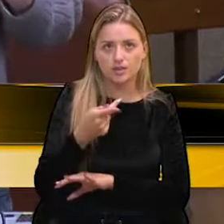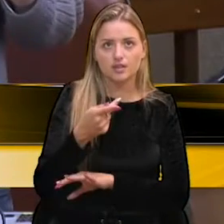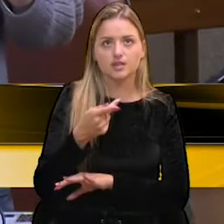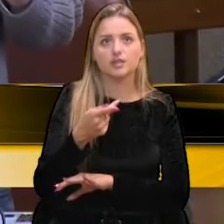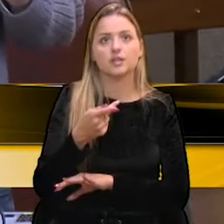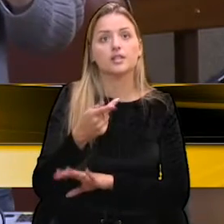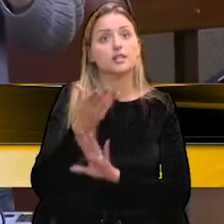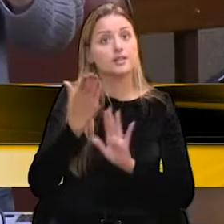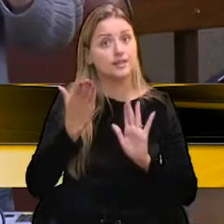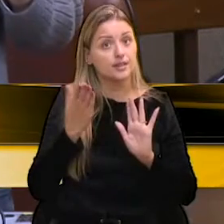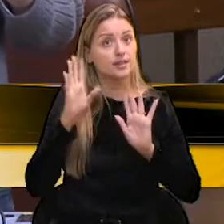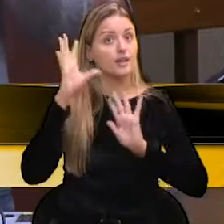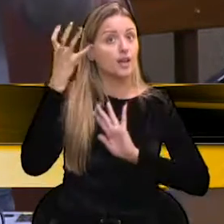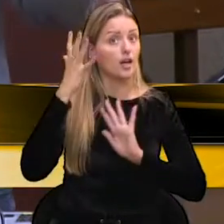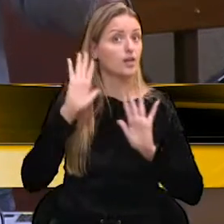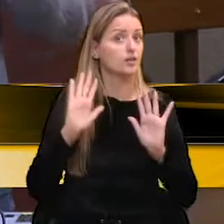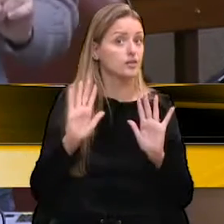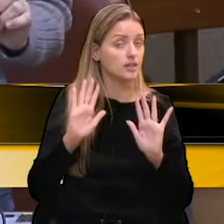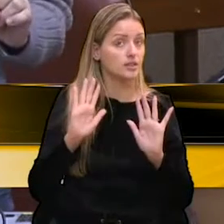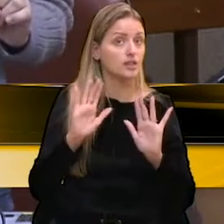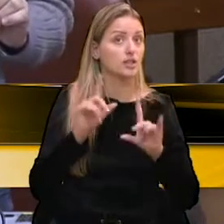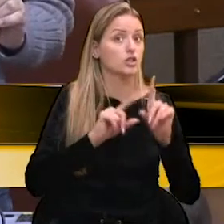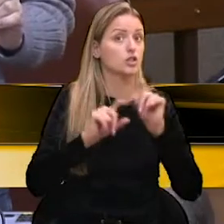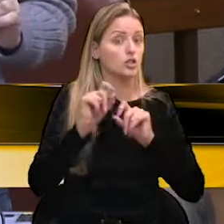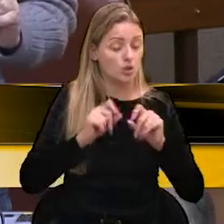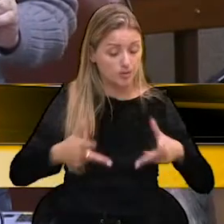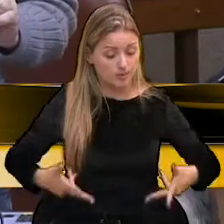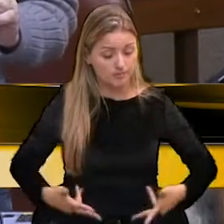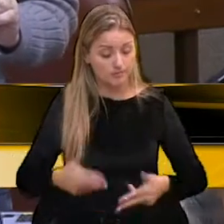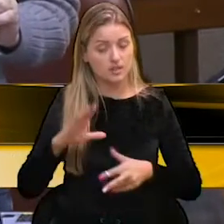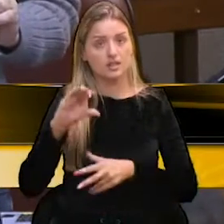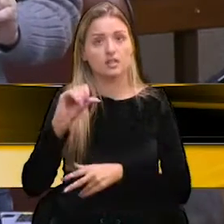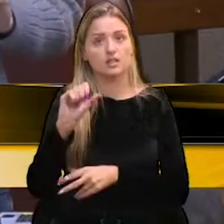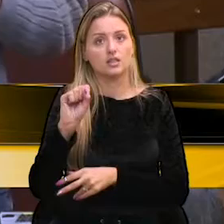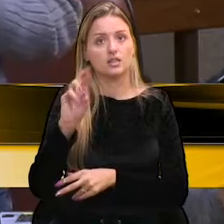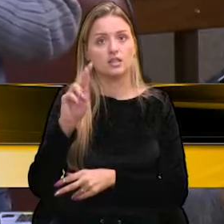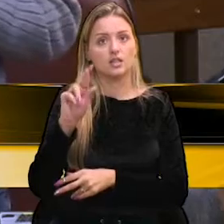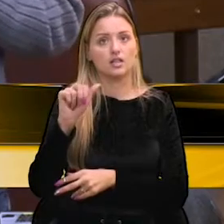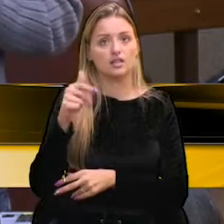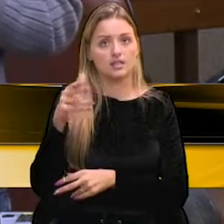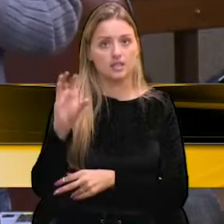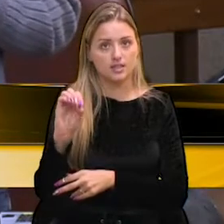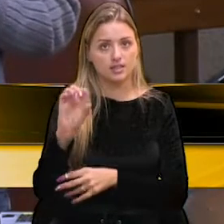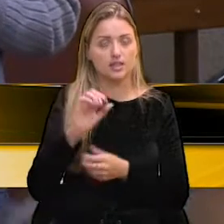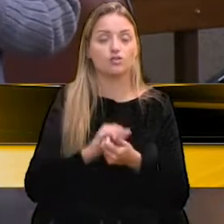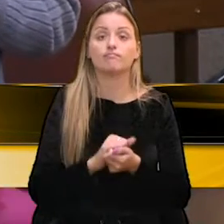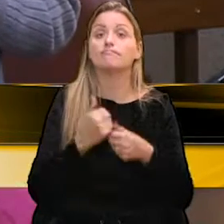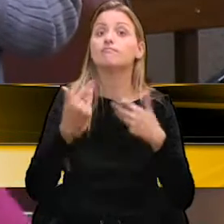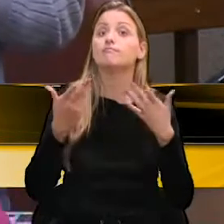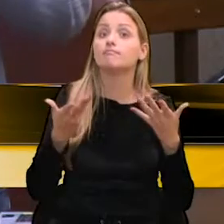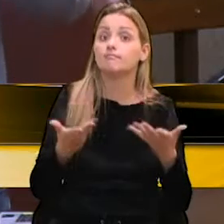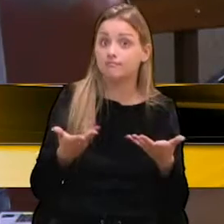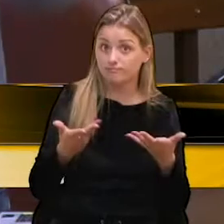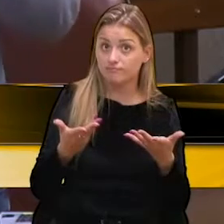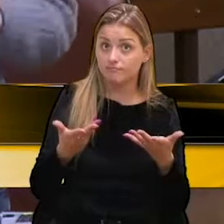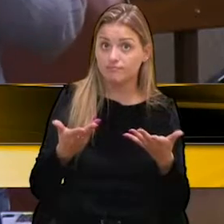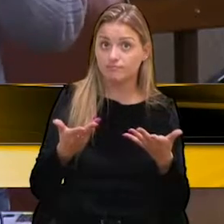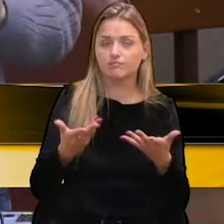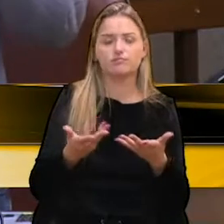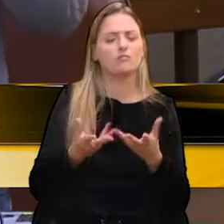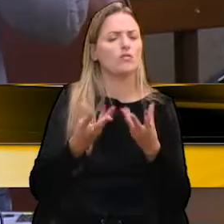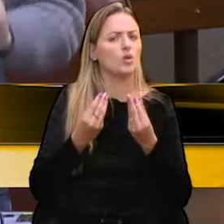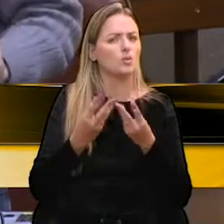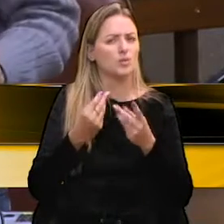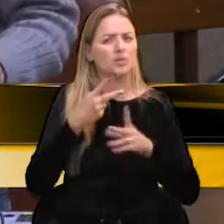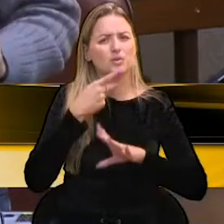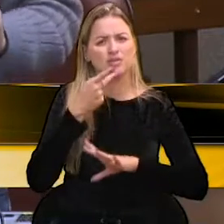ia estourar em algum momento, a respeito das castrações. Pois bem, nobres pares, por diversas